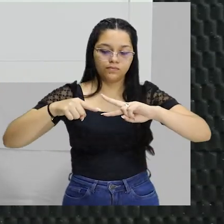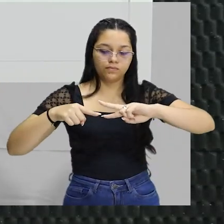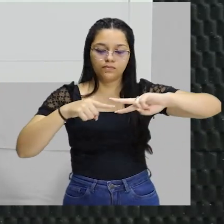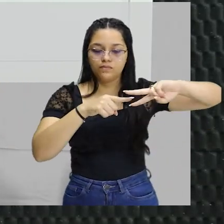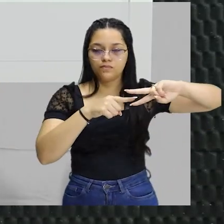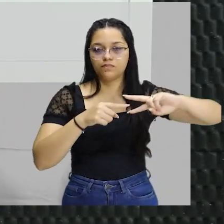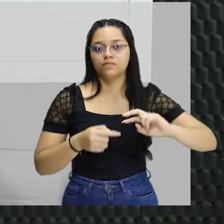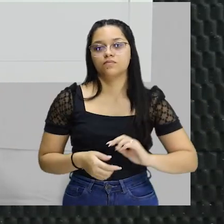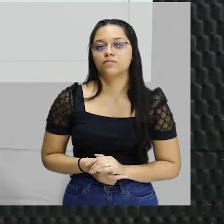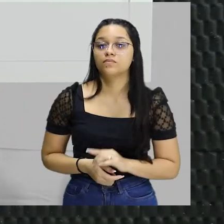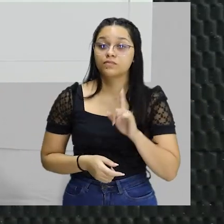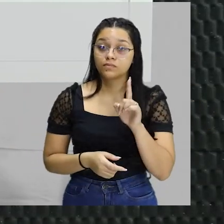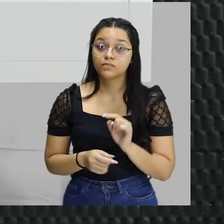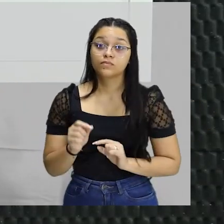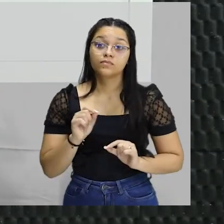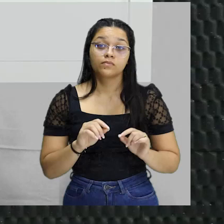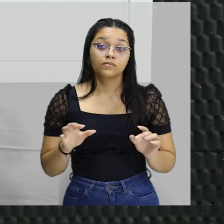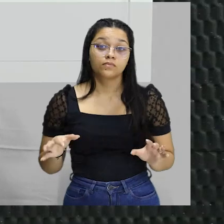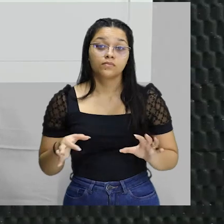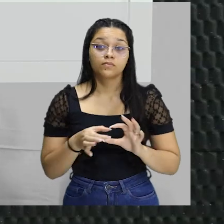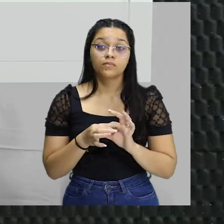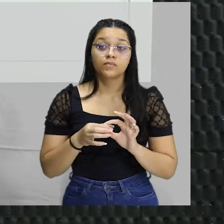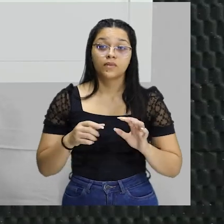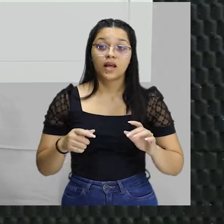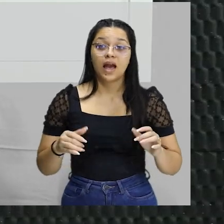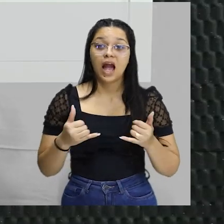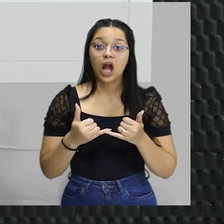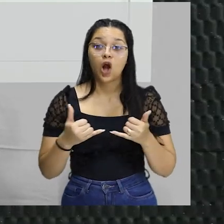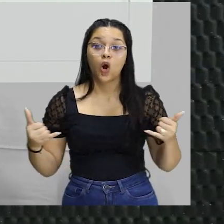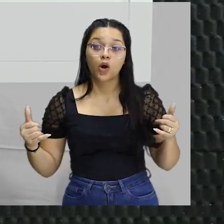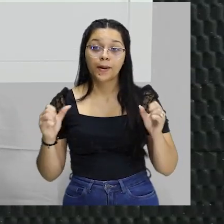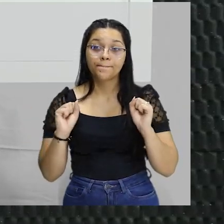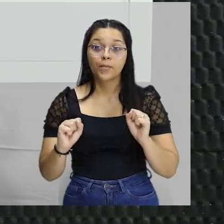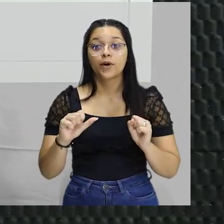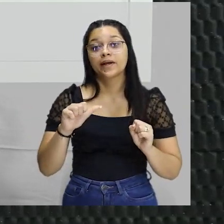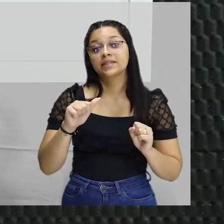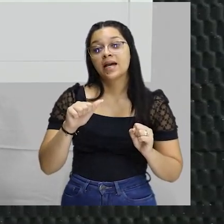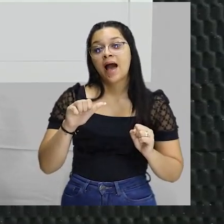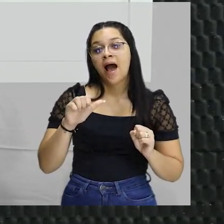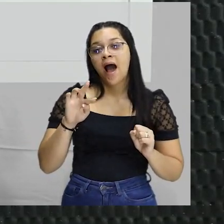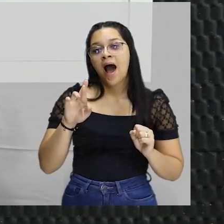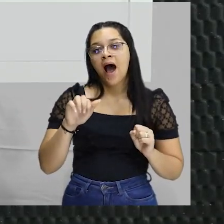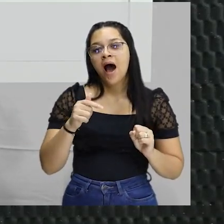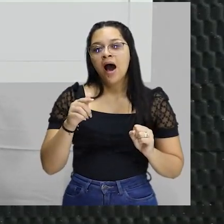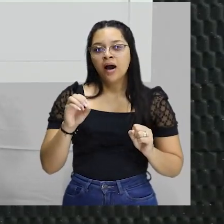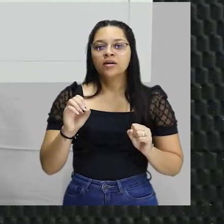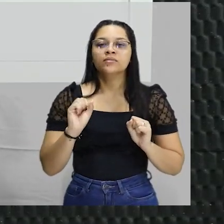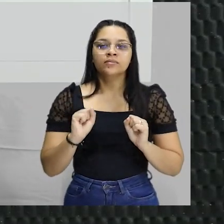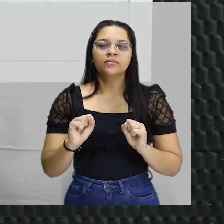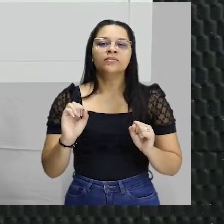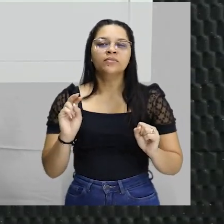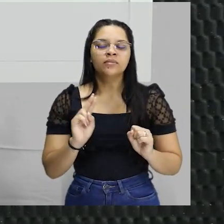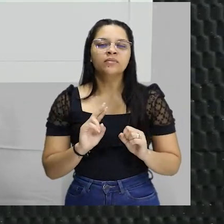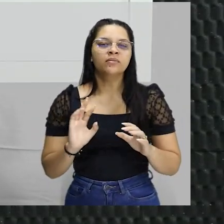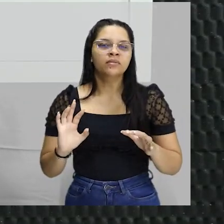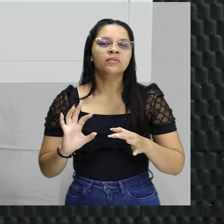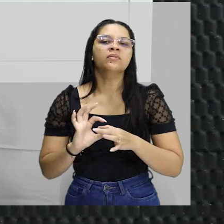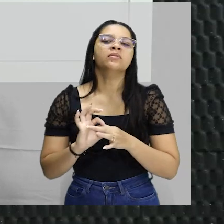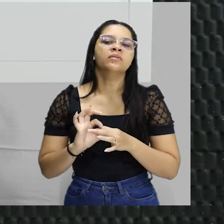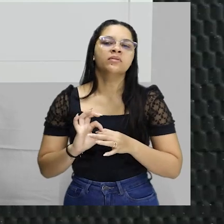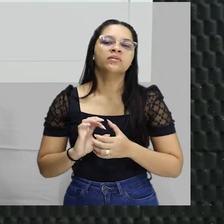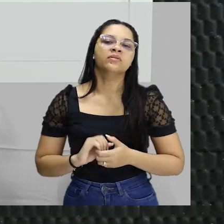Certo? São as forças que estão ligadas a essa corda. Pode ser a tração, por exemplo. Então eu posso chamar aqui, ó,